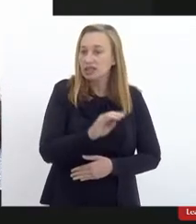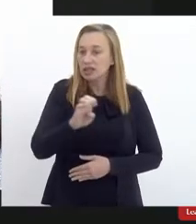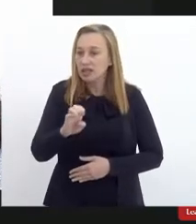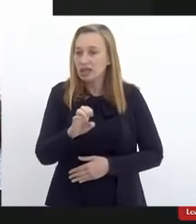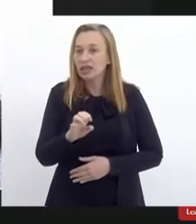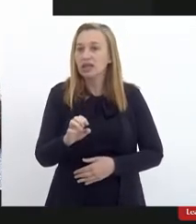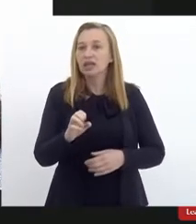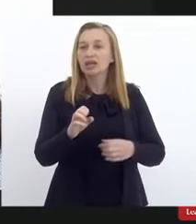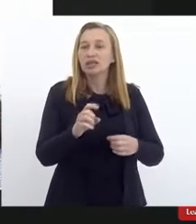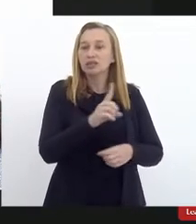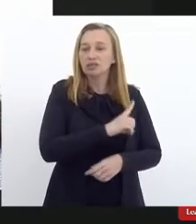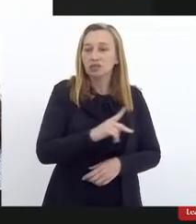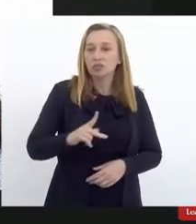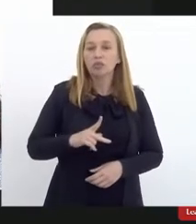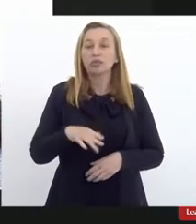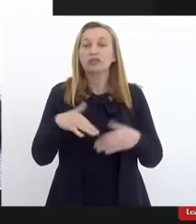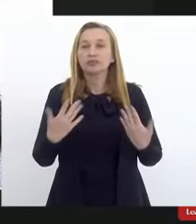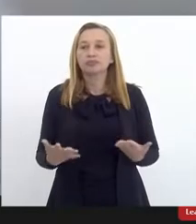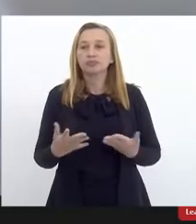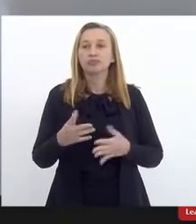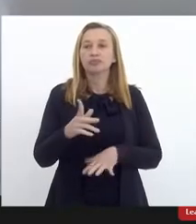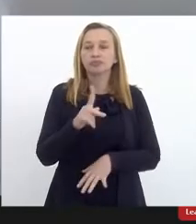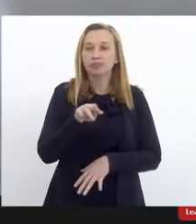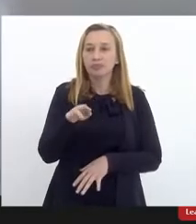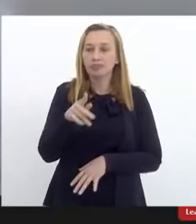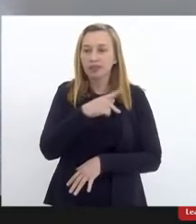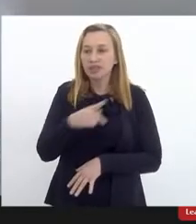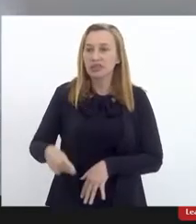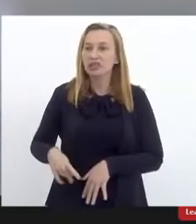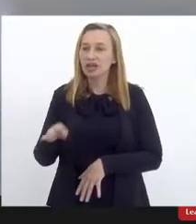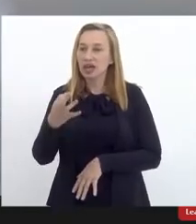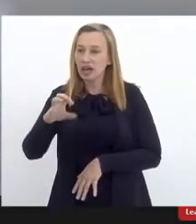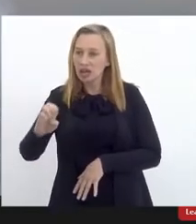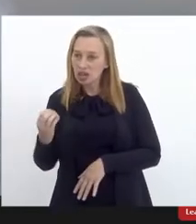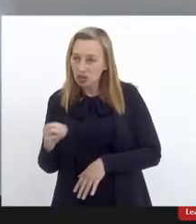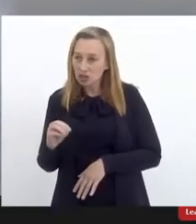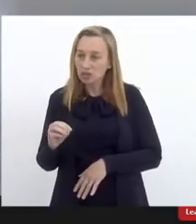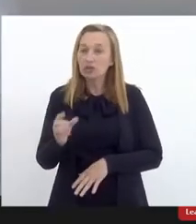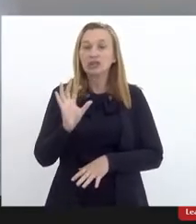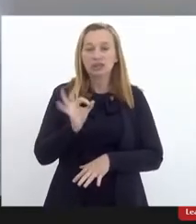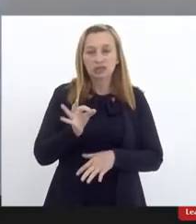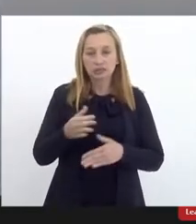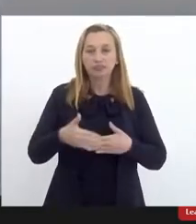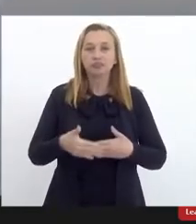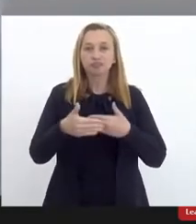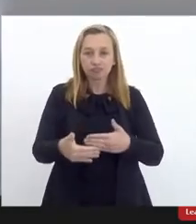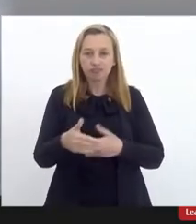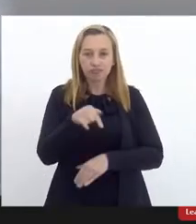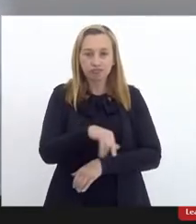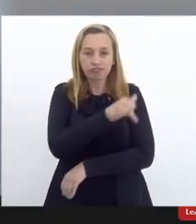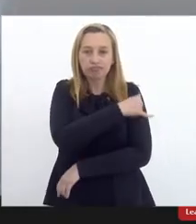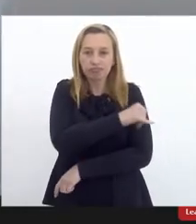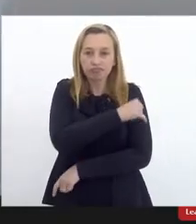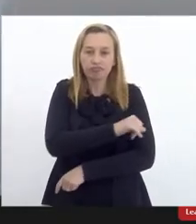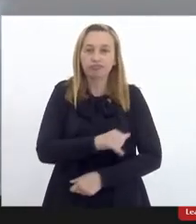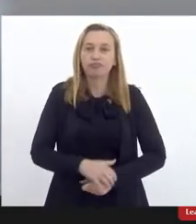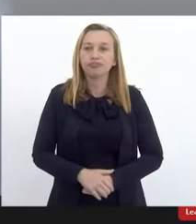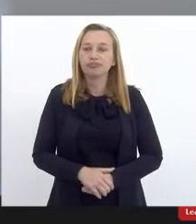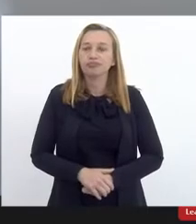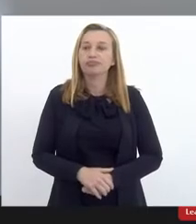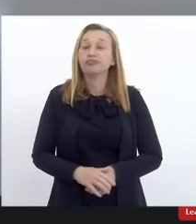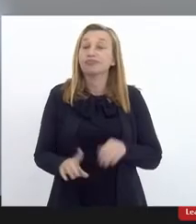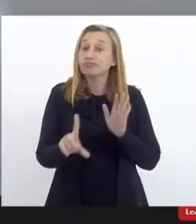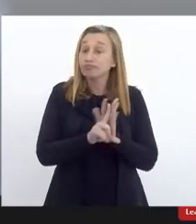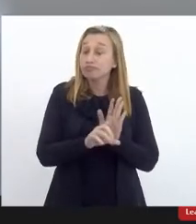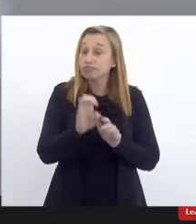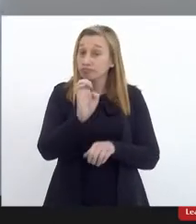Defensoria. Presidente Carrilho, nós, de fato, conseguimos avançar aqui no Rio de Janeiro na